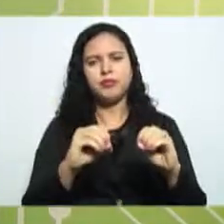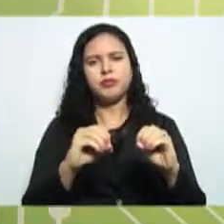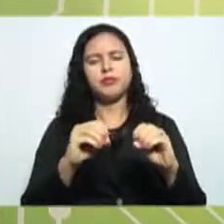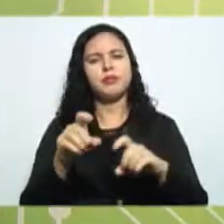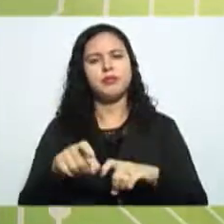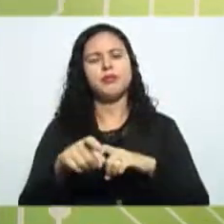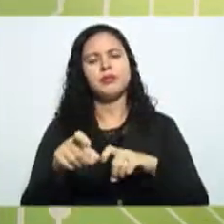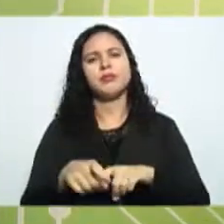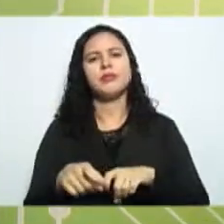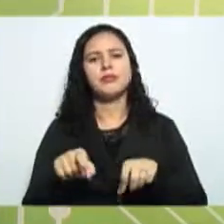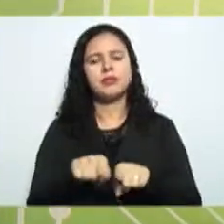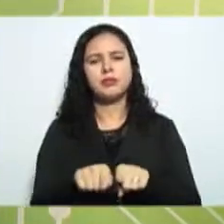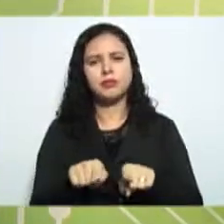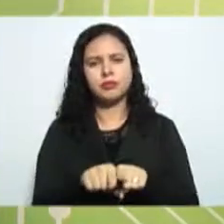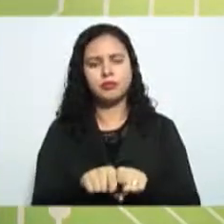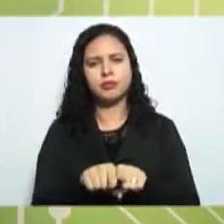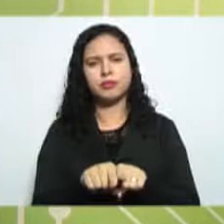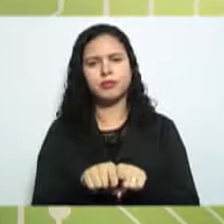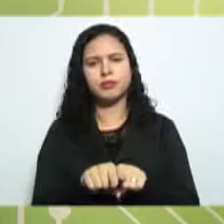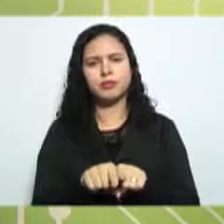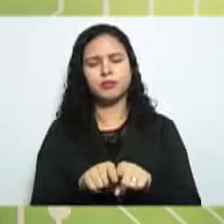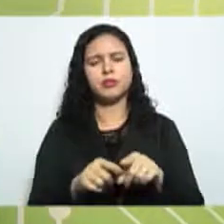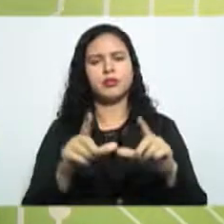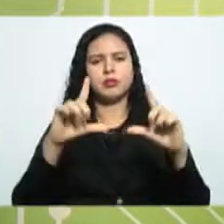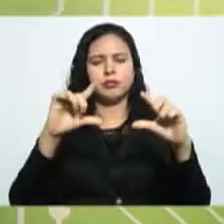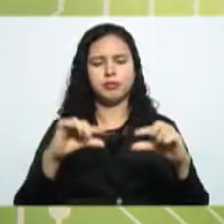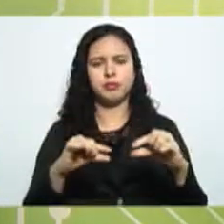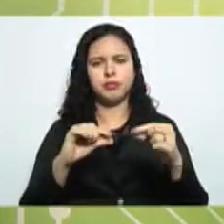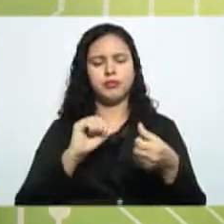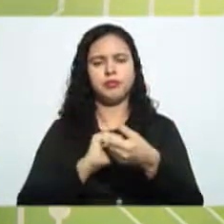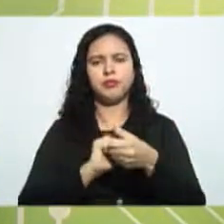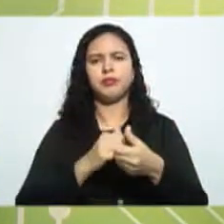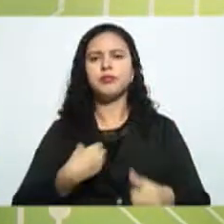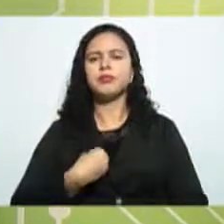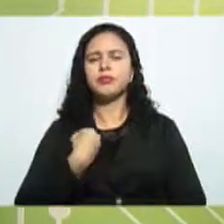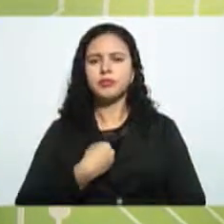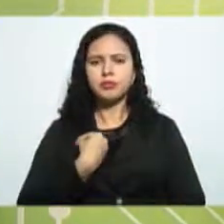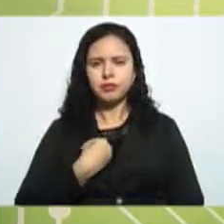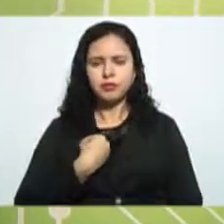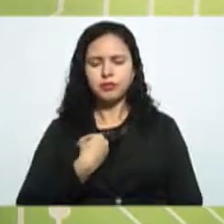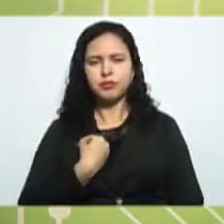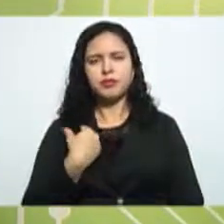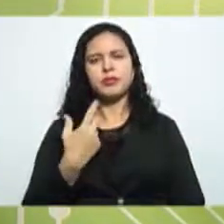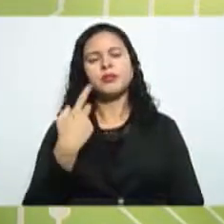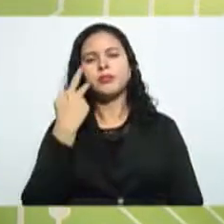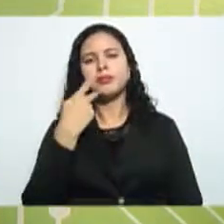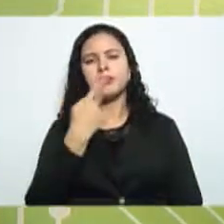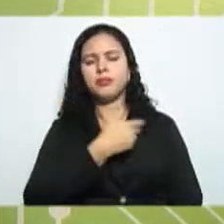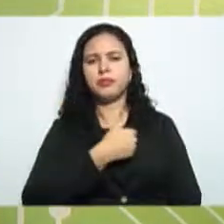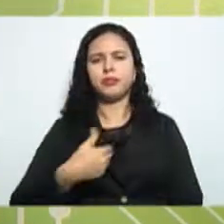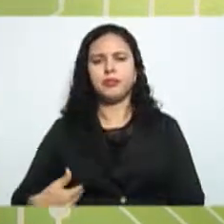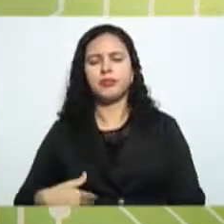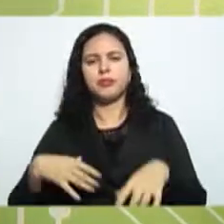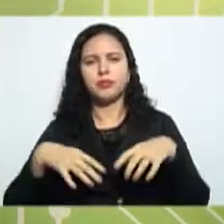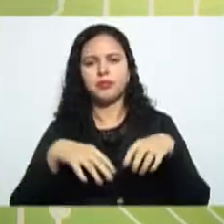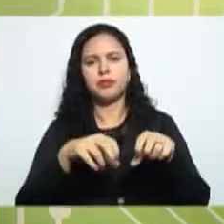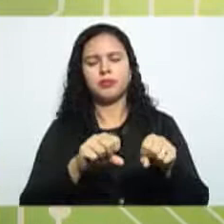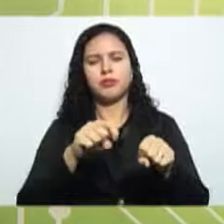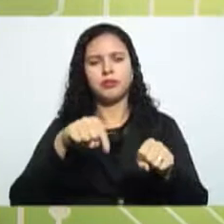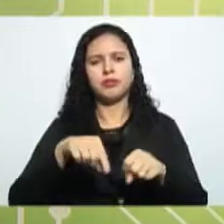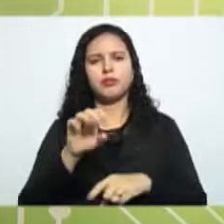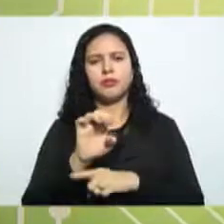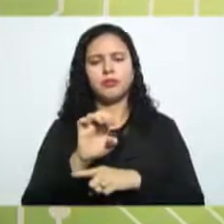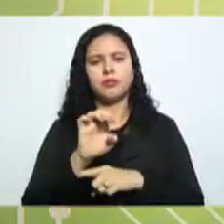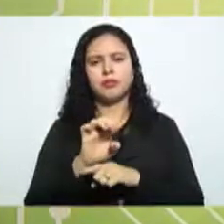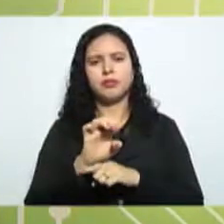econômica e tem, de forma geral, uma menor qualidade de vida. Então, essas questões de políticas públicas para a ocupação no nosso estado são preocupações